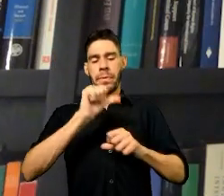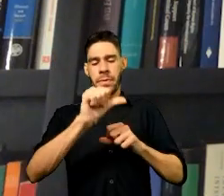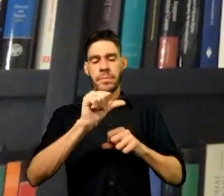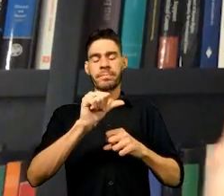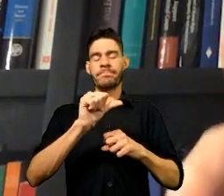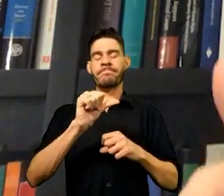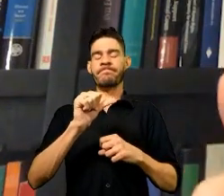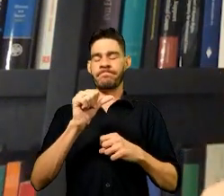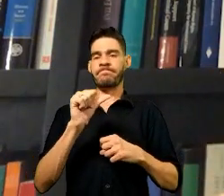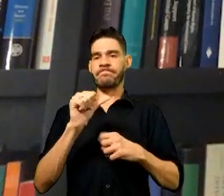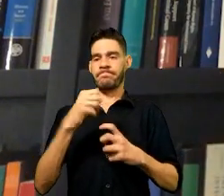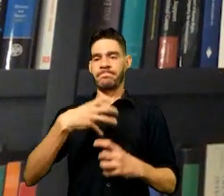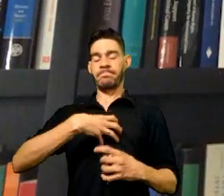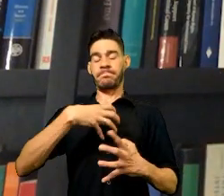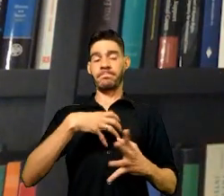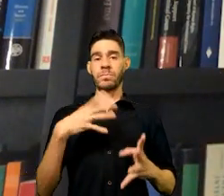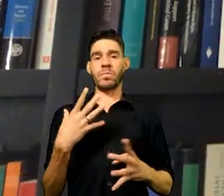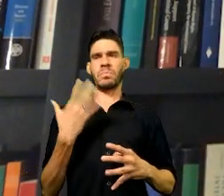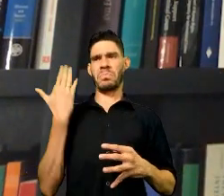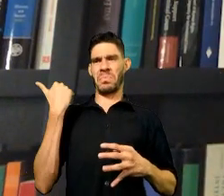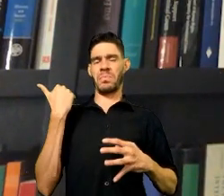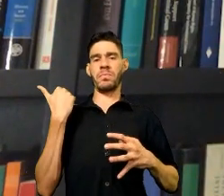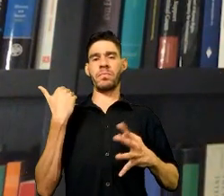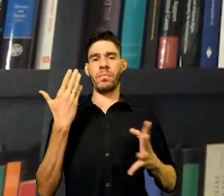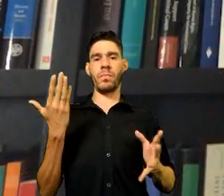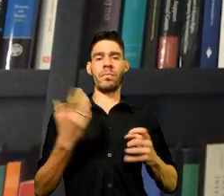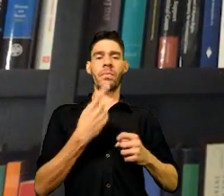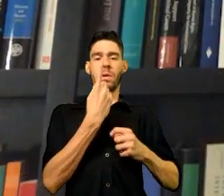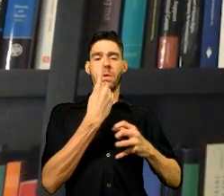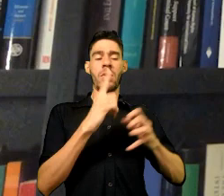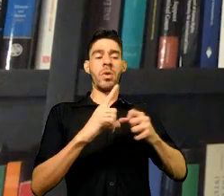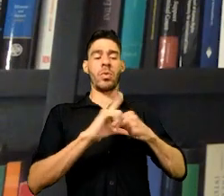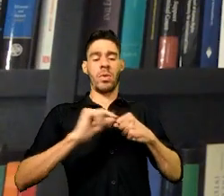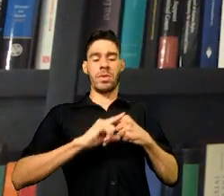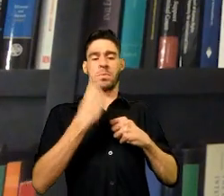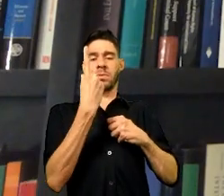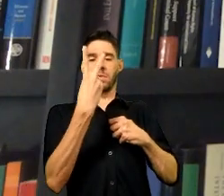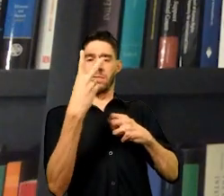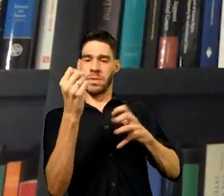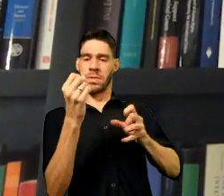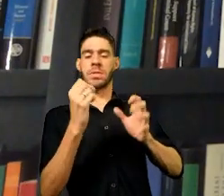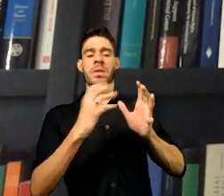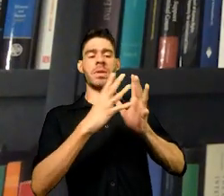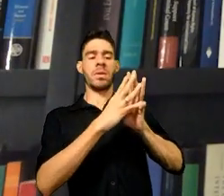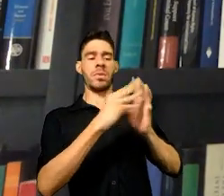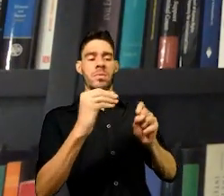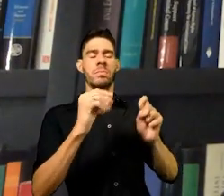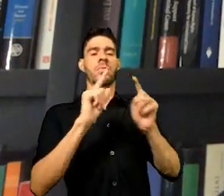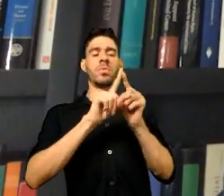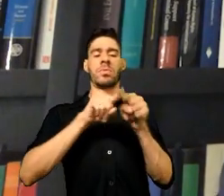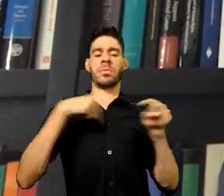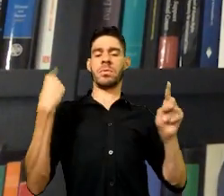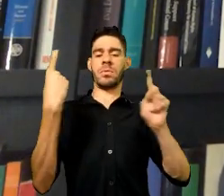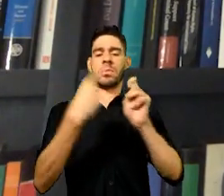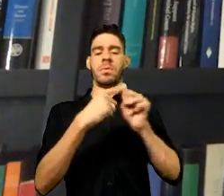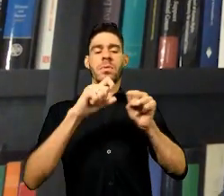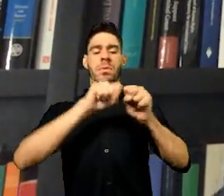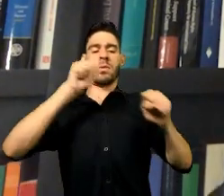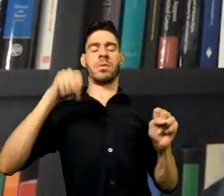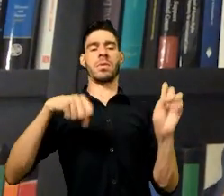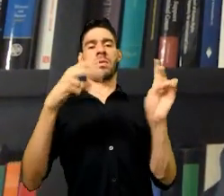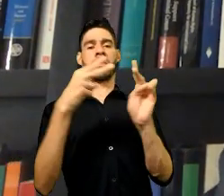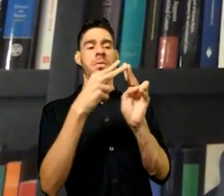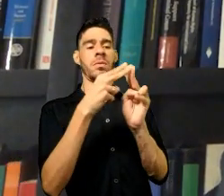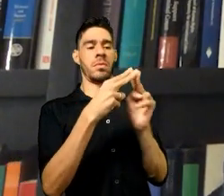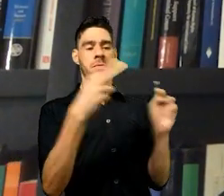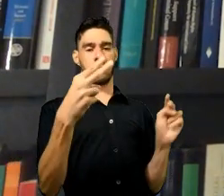possamos transpor esta regra do artigo 226 para um modelo de audiência